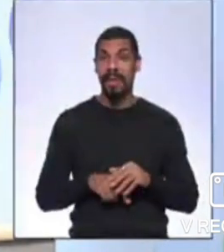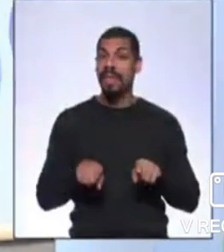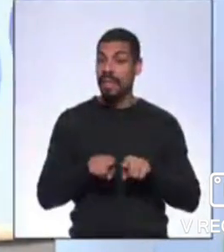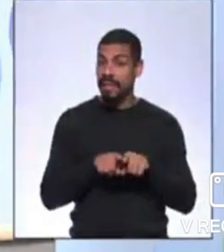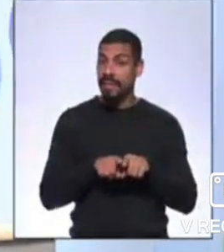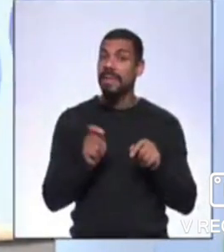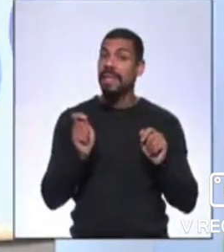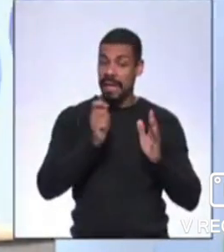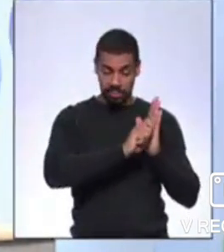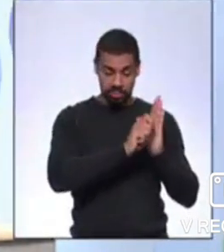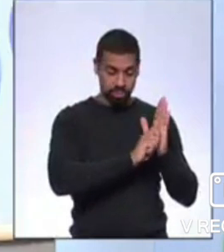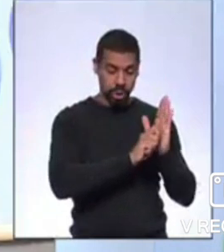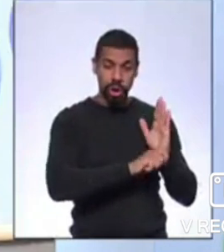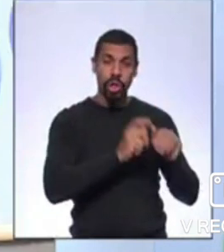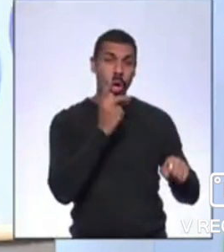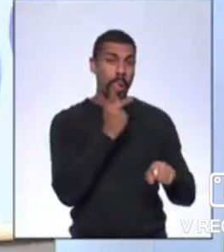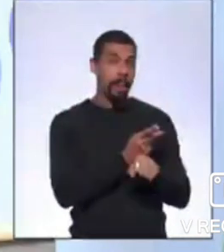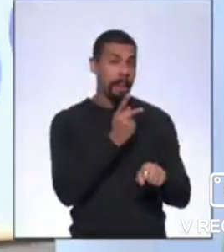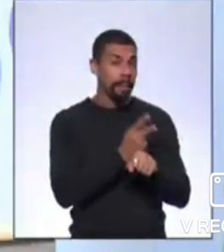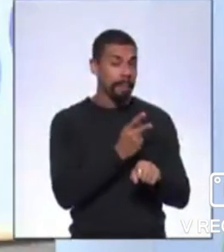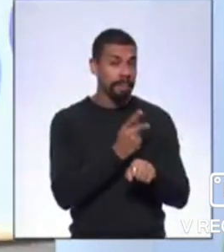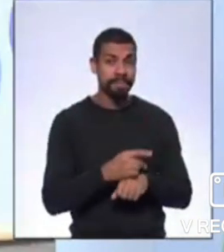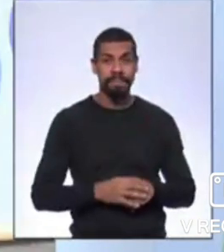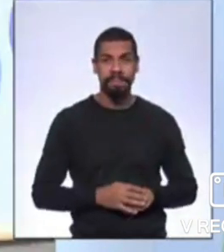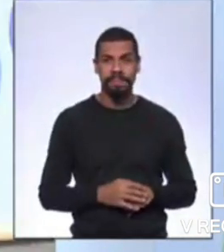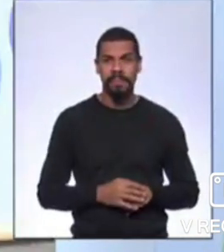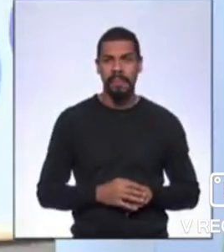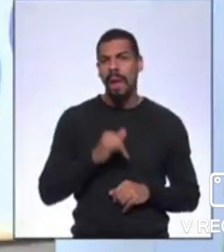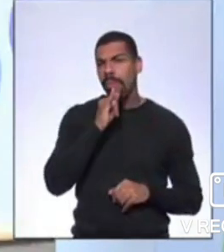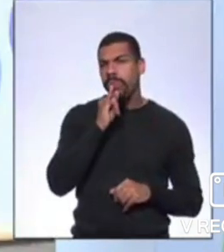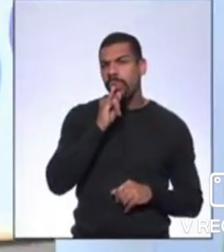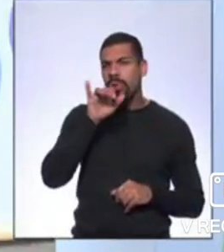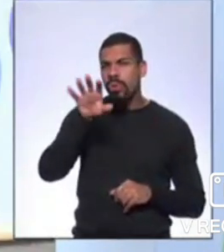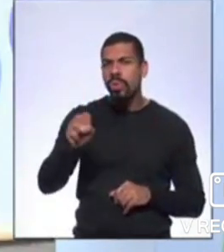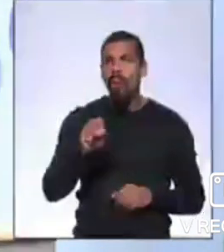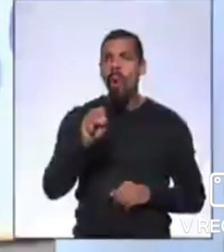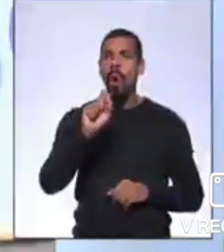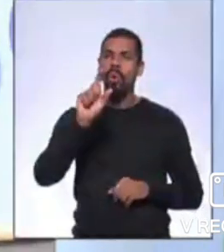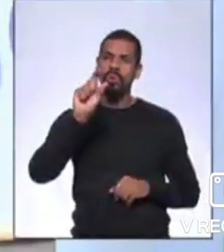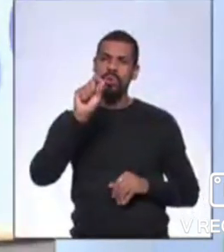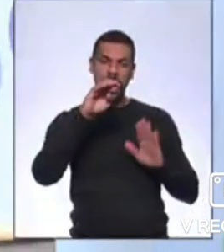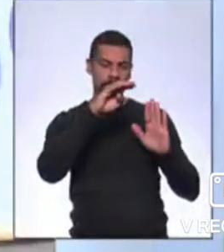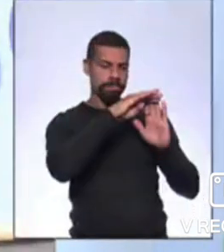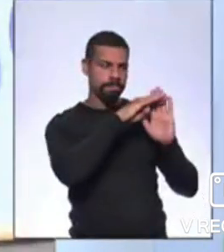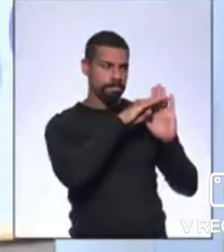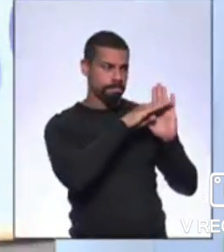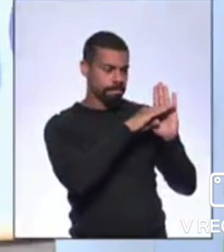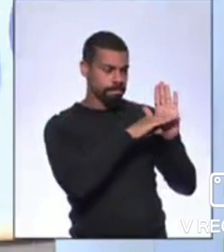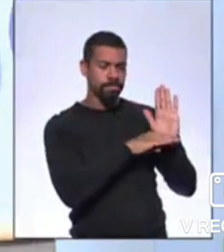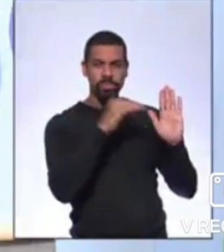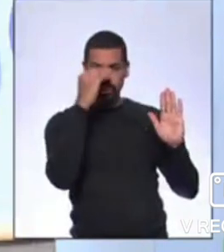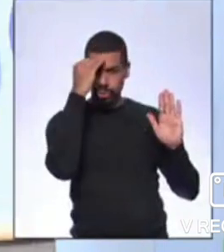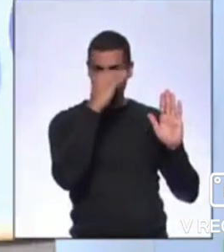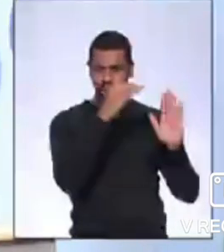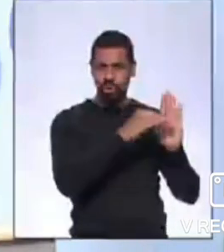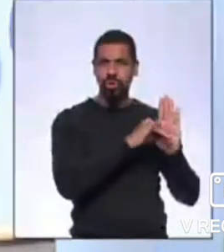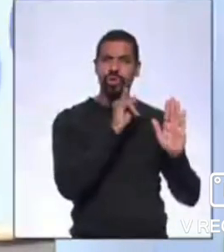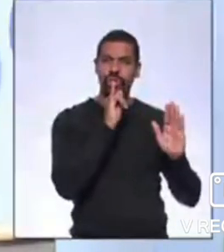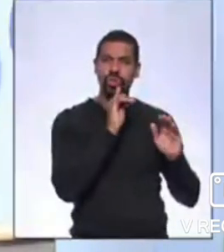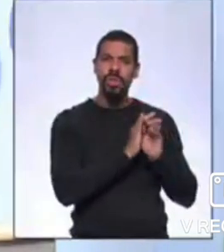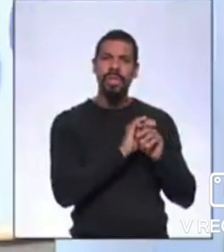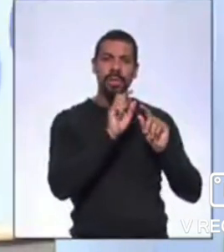em pedras. E se nós pegarmos aí uma parte dos 10 mandamentos, né, a parte lá do olho por olho,